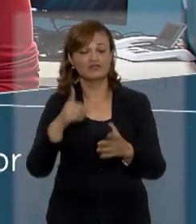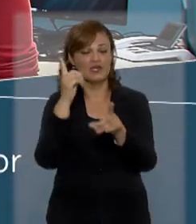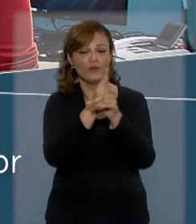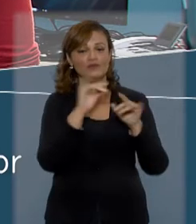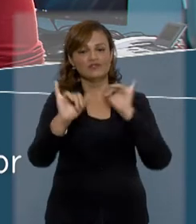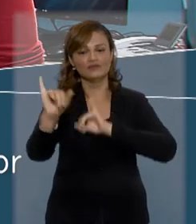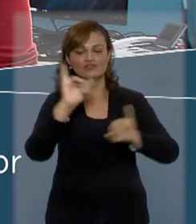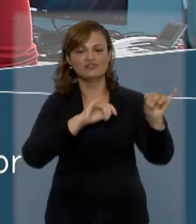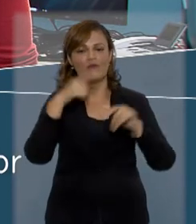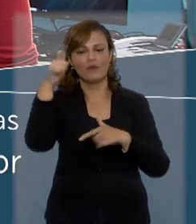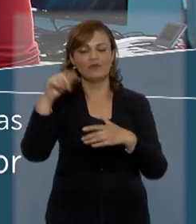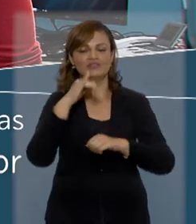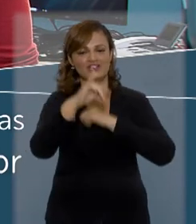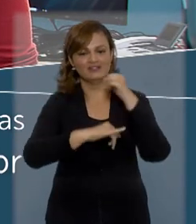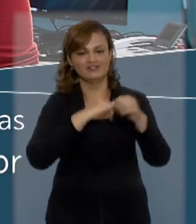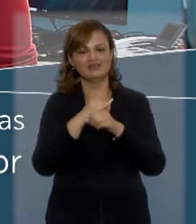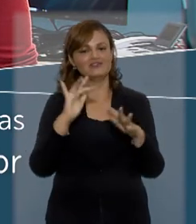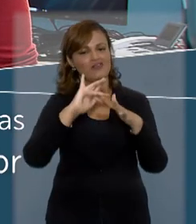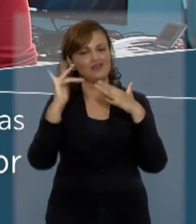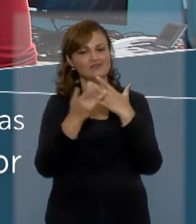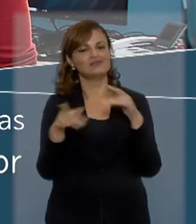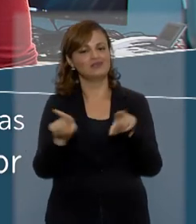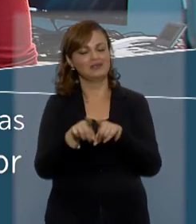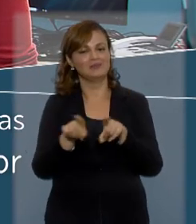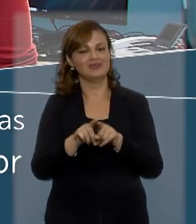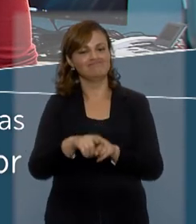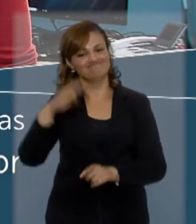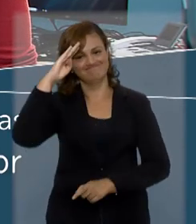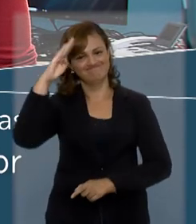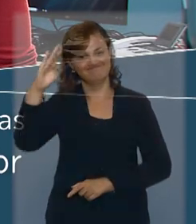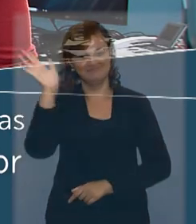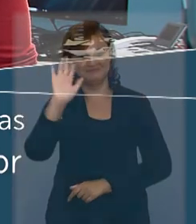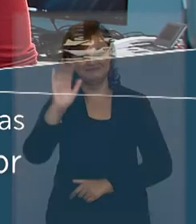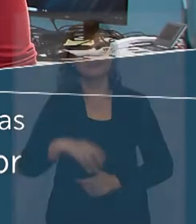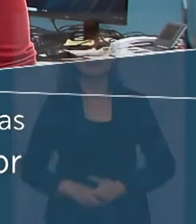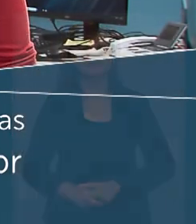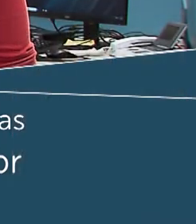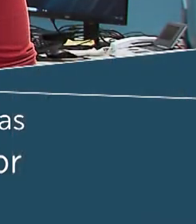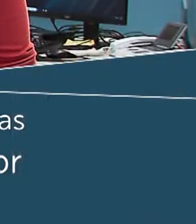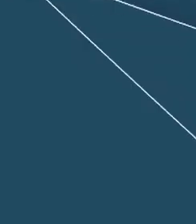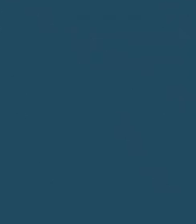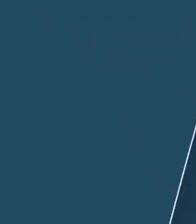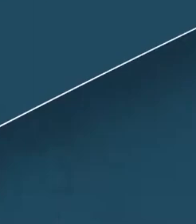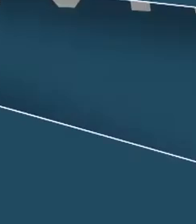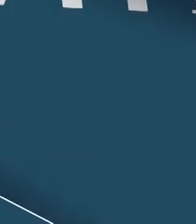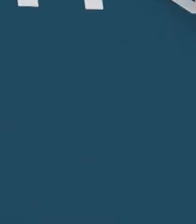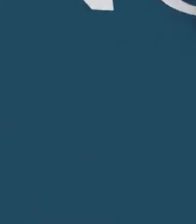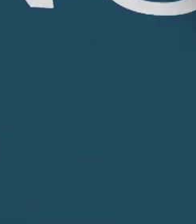Você confere outras notícias no site do STJ e nas nossas redes sociais. Até a próxima!